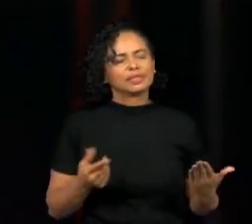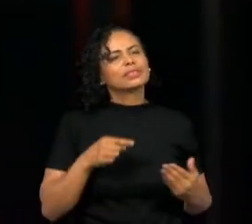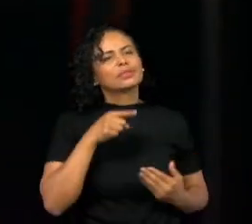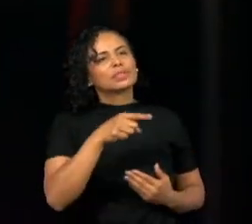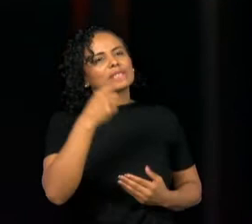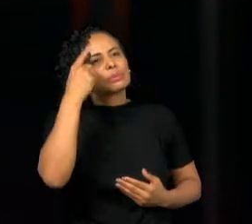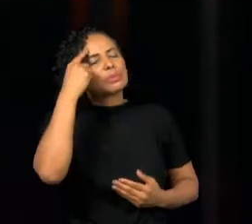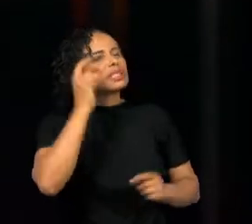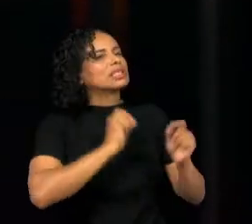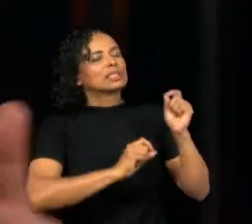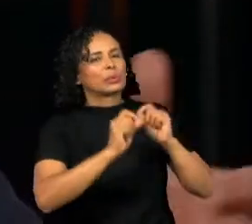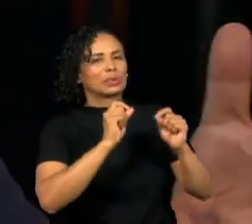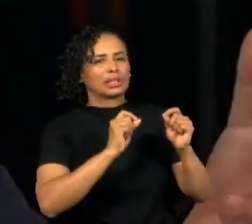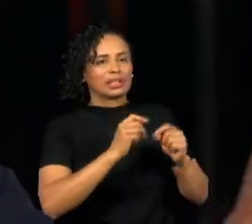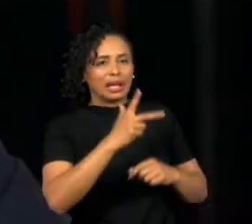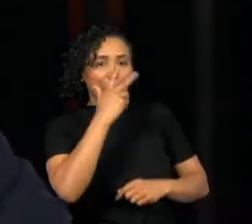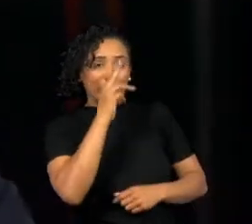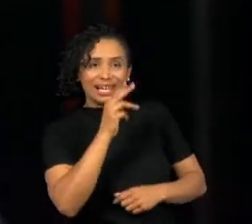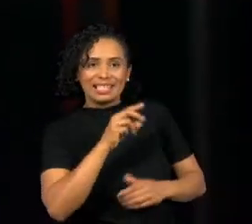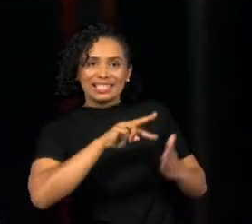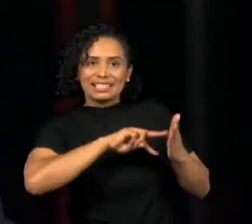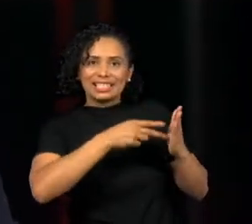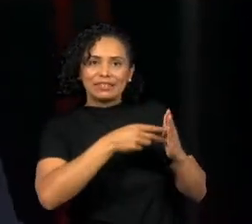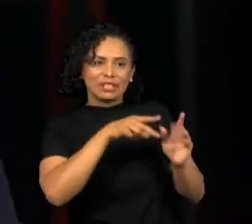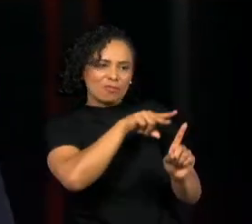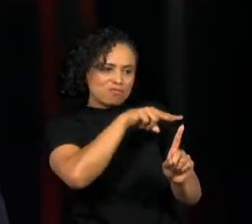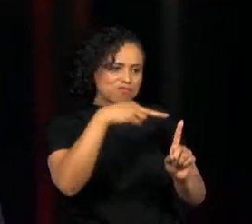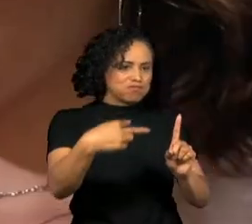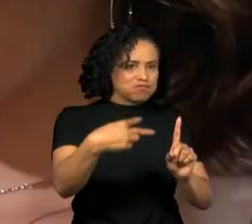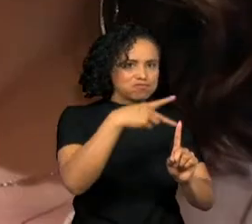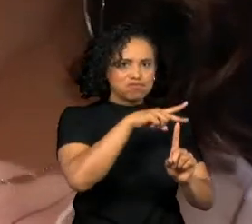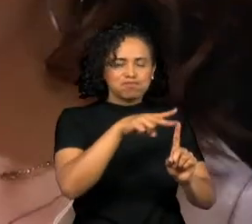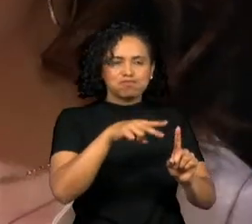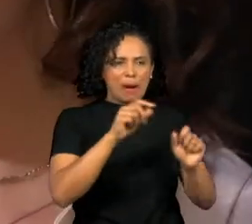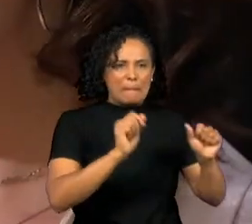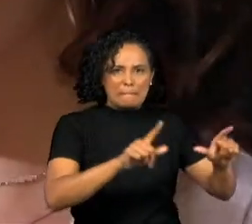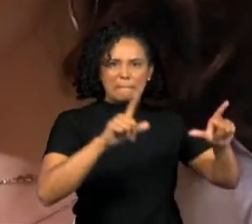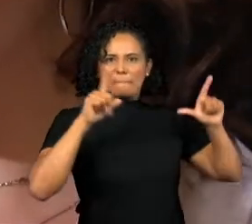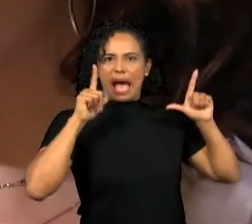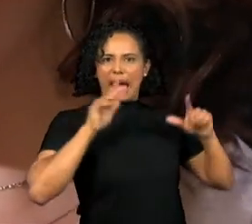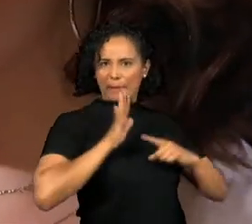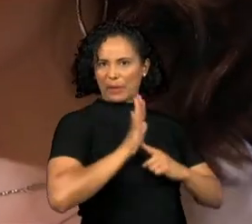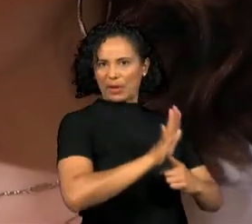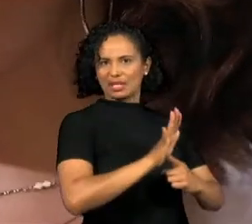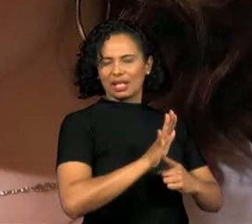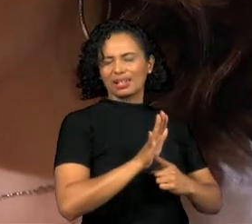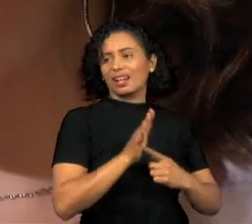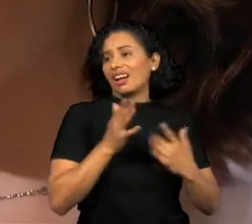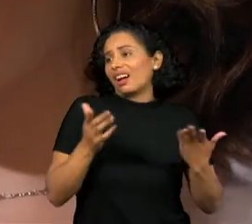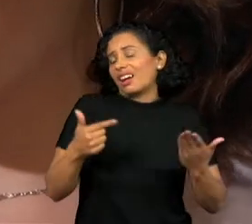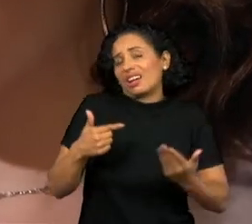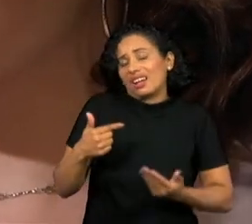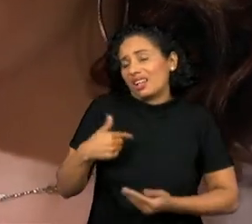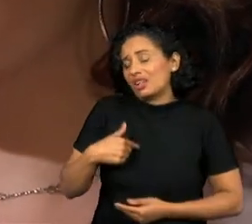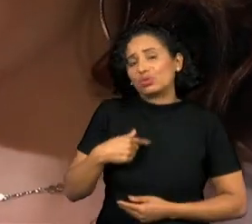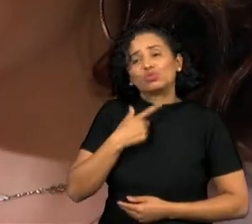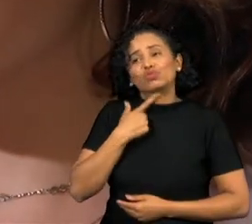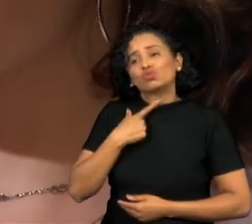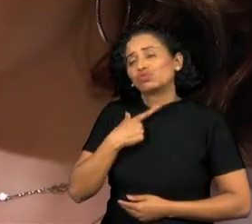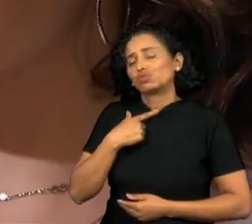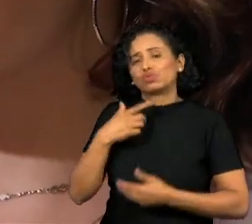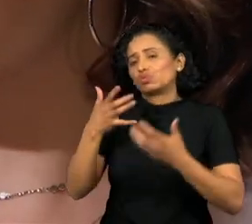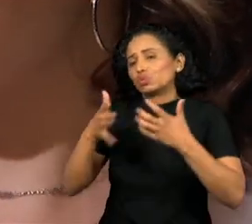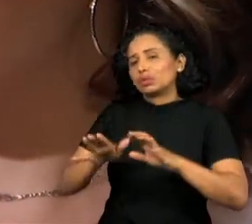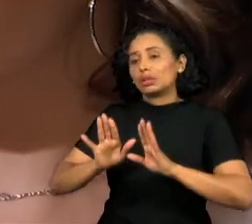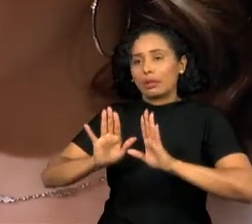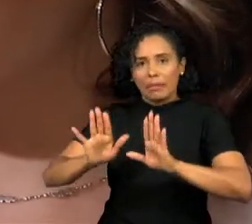que que você talvez tenha exposto mais do que você gostaria não é isso eu já fiz mas sem querer assim só que tipo é uma questão